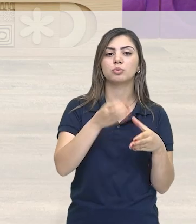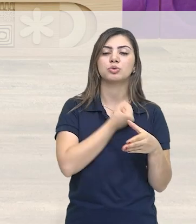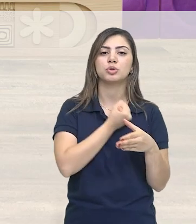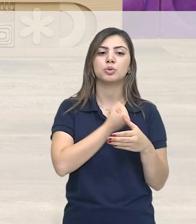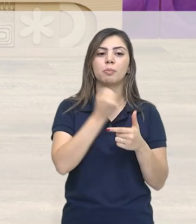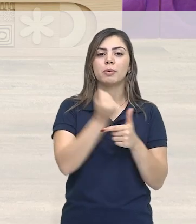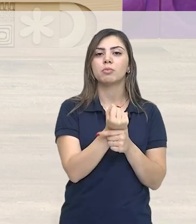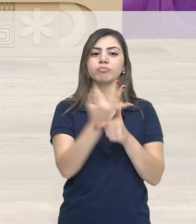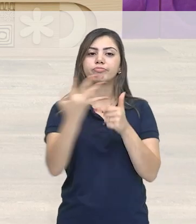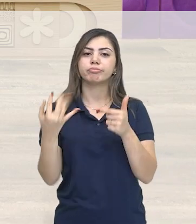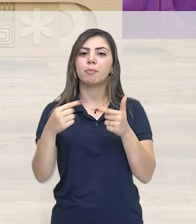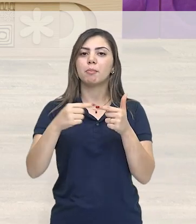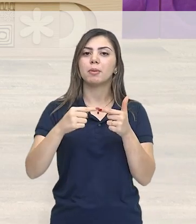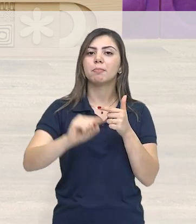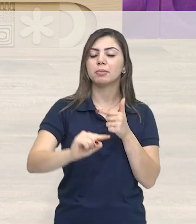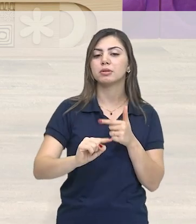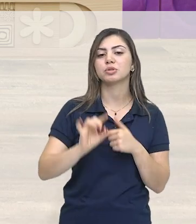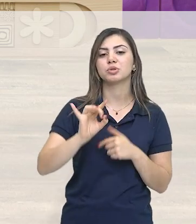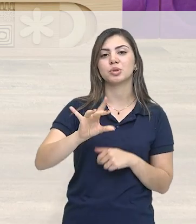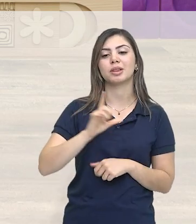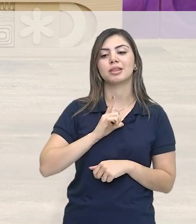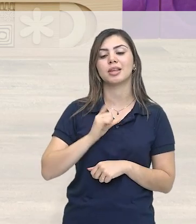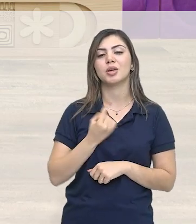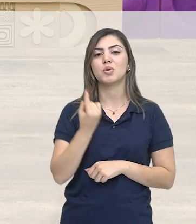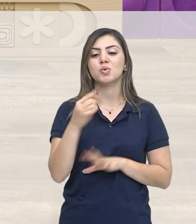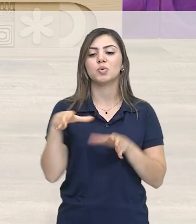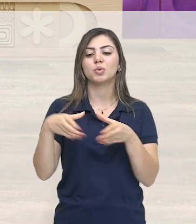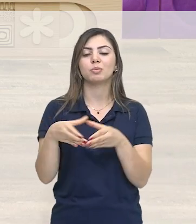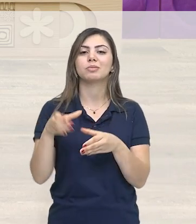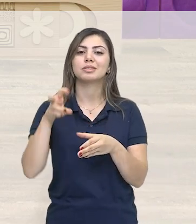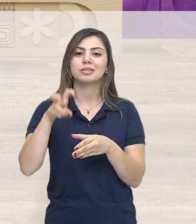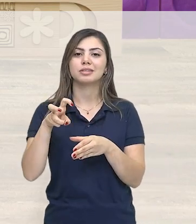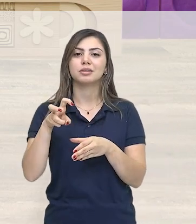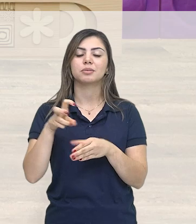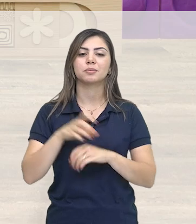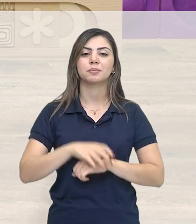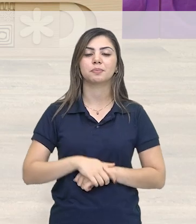ser possível formar um grupo com as 5 galinhas, ok?